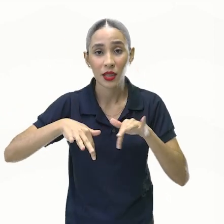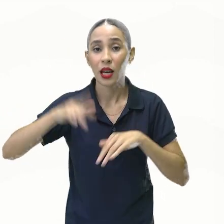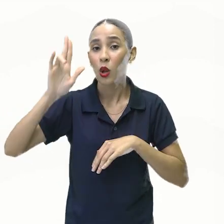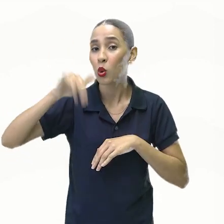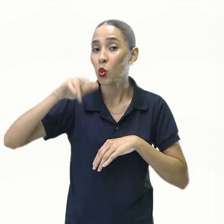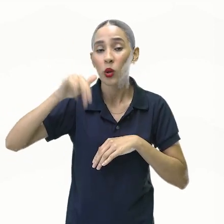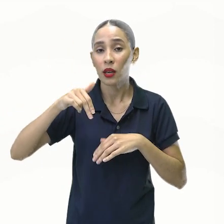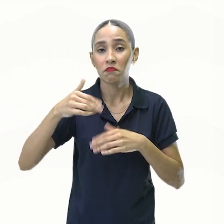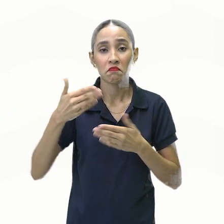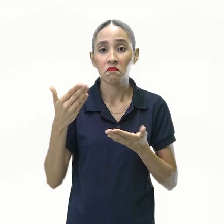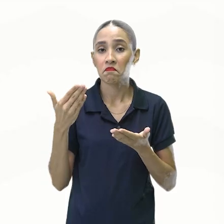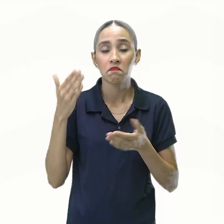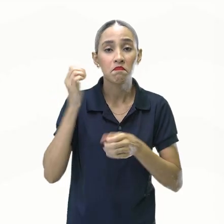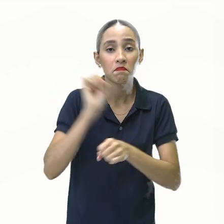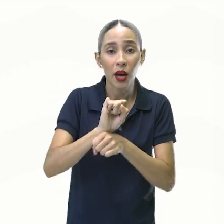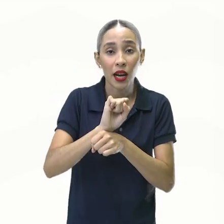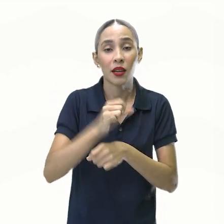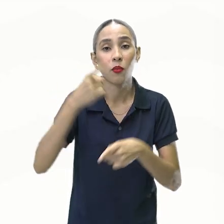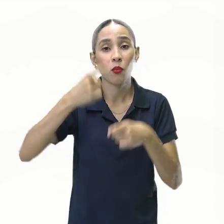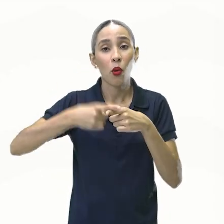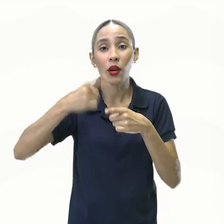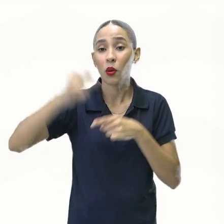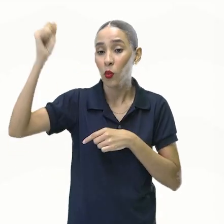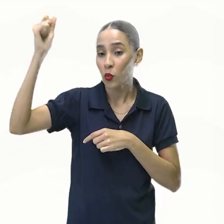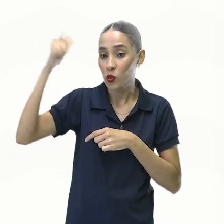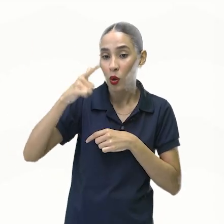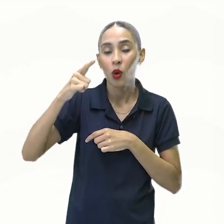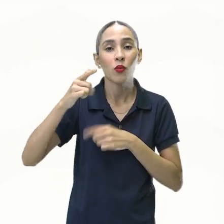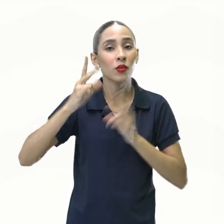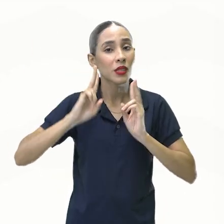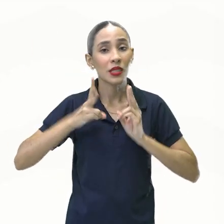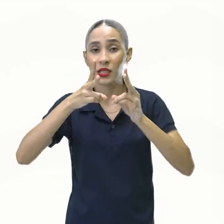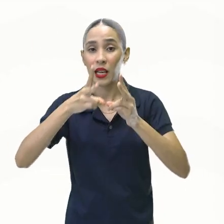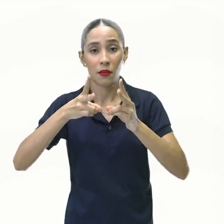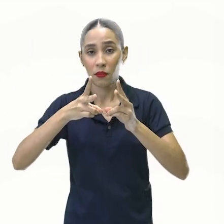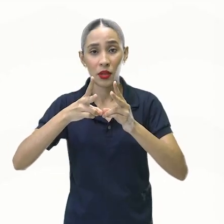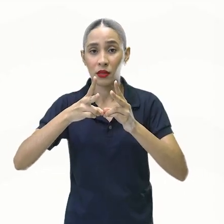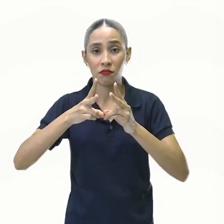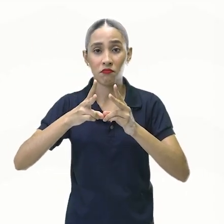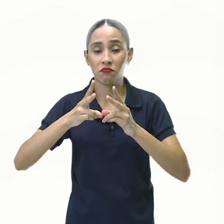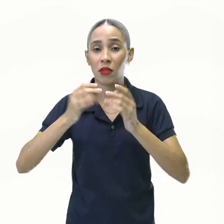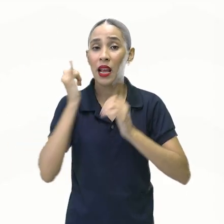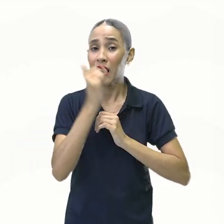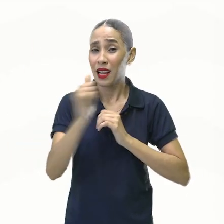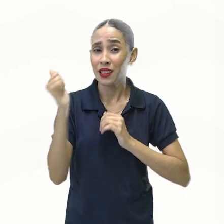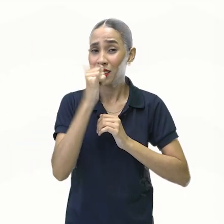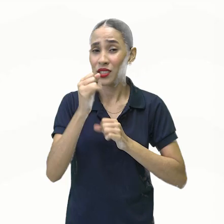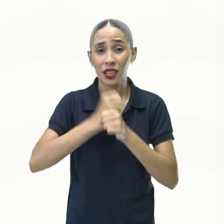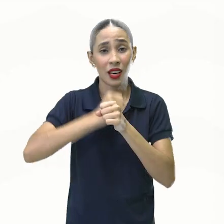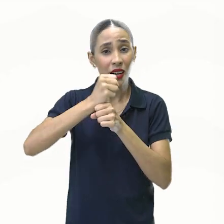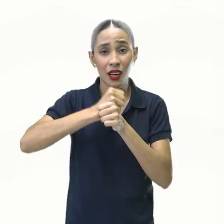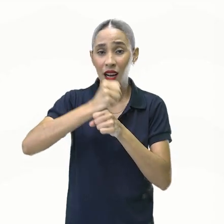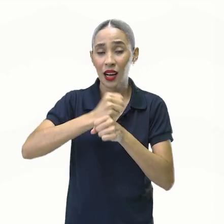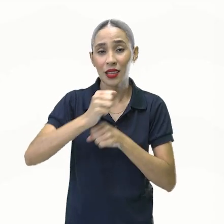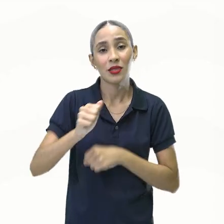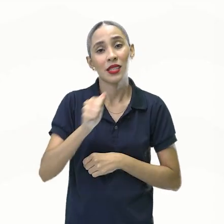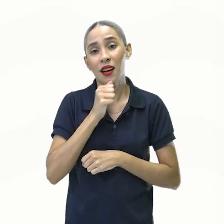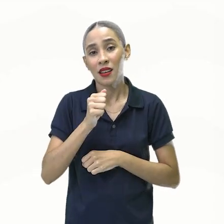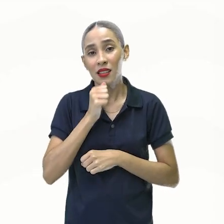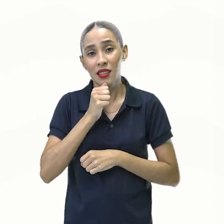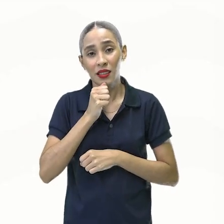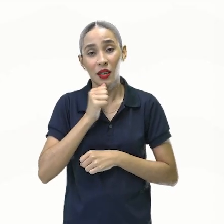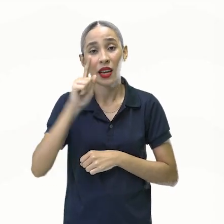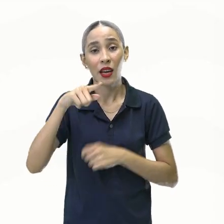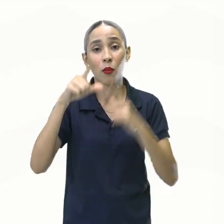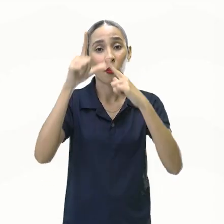vai brilhar e emitir energia para a Terra por bilhões de anos ainda, né? O nosso Sol é uma